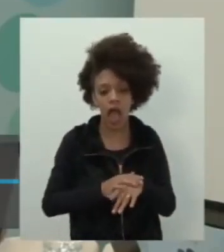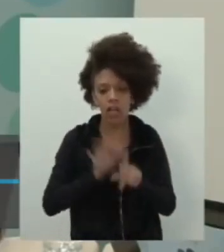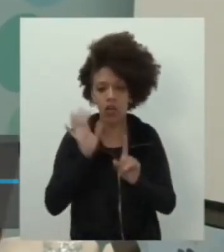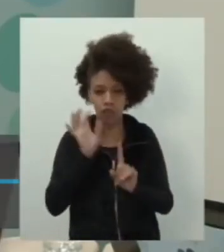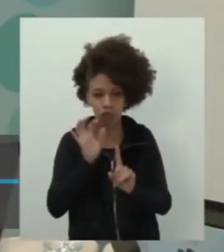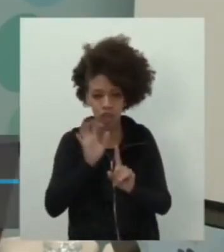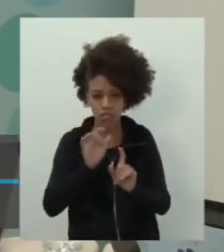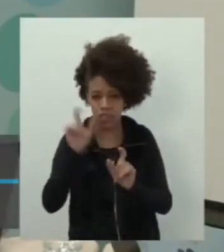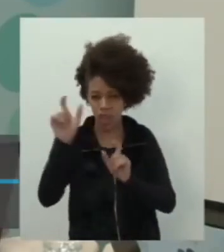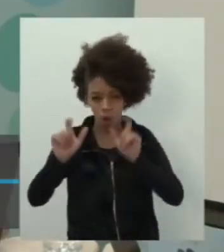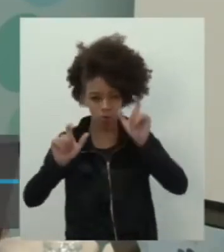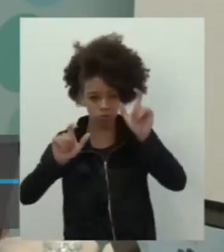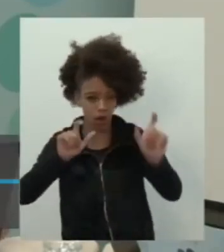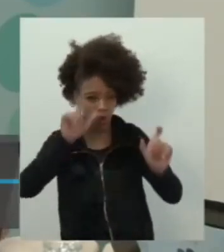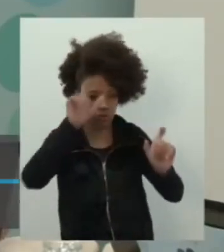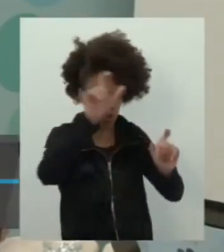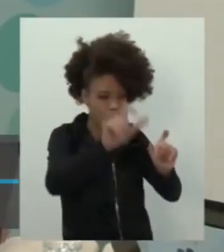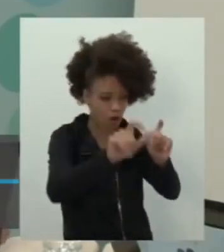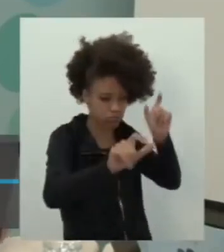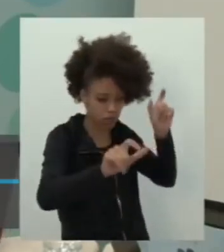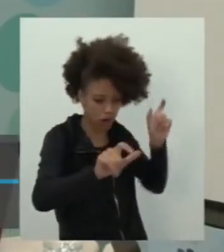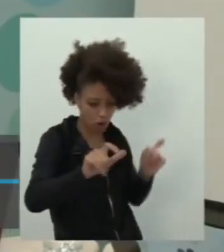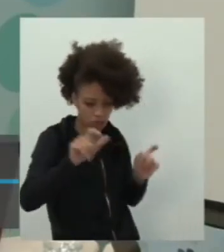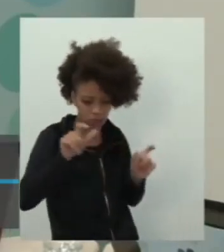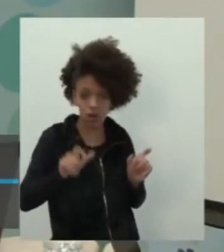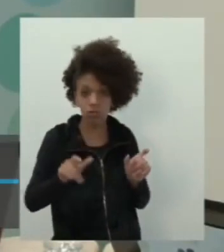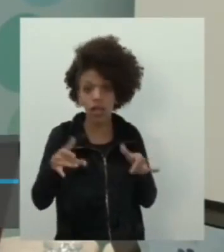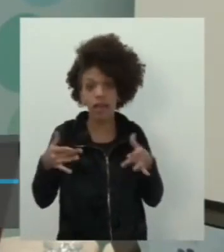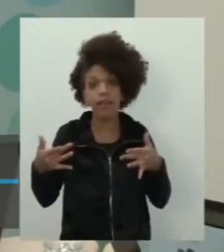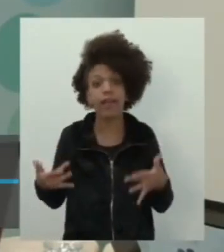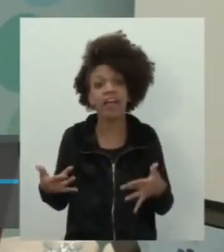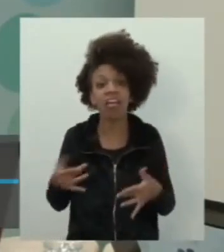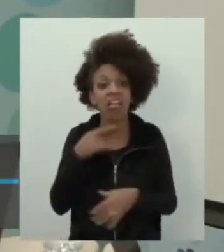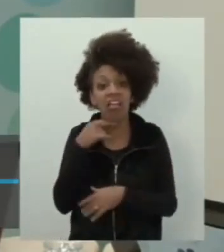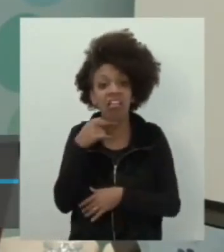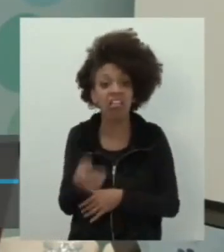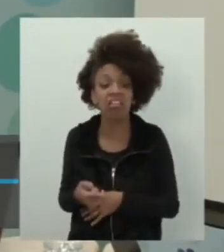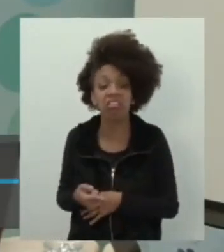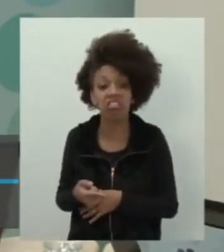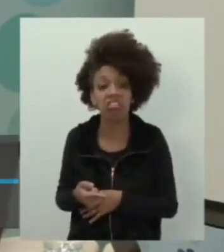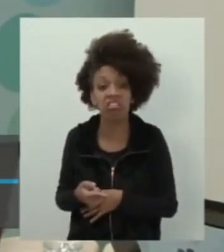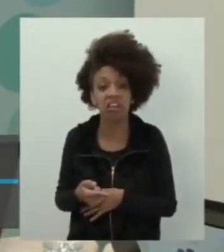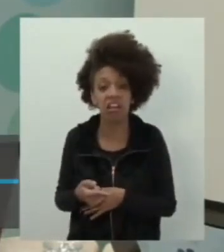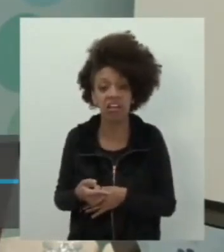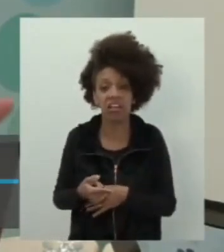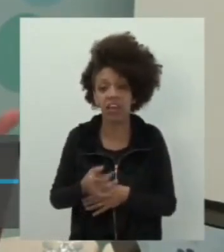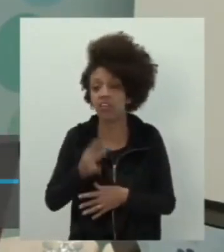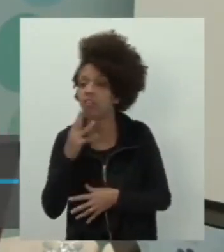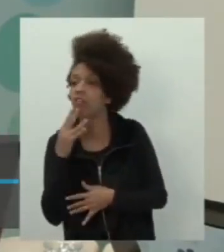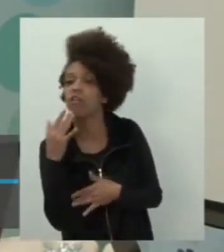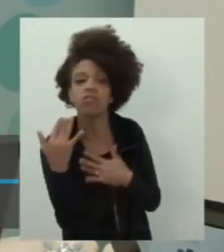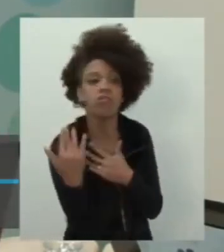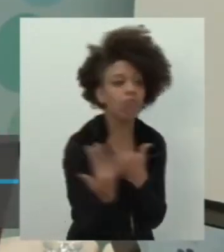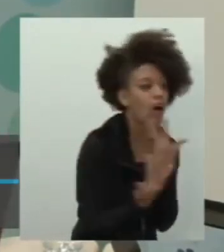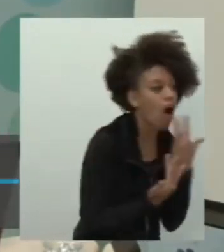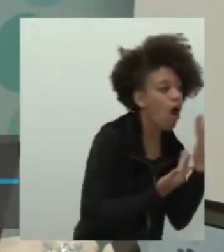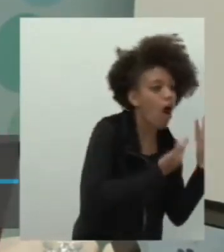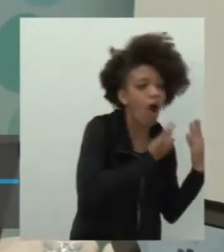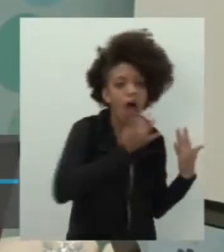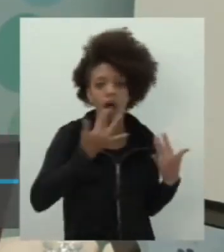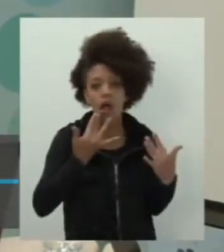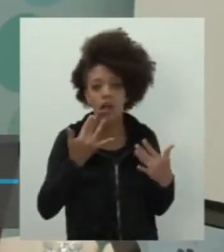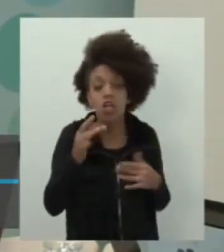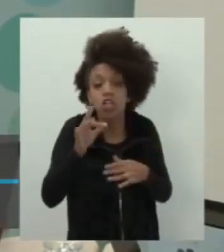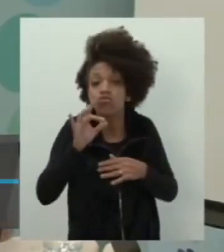gosta, e tem um momento de transição, até que chega uma hora que ninguém mais está escrevendo sobre flores, campos, natureza. Está todo mundo